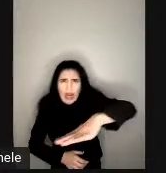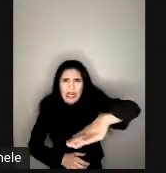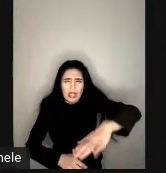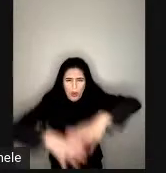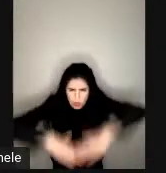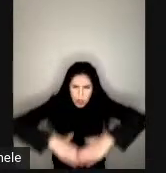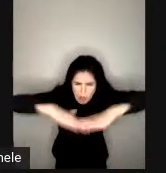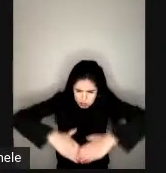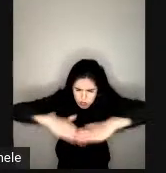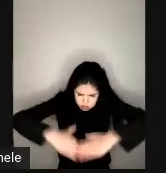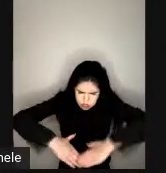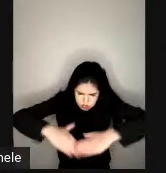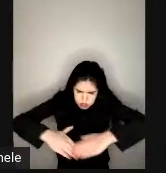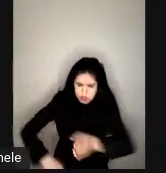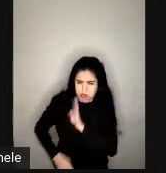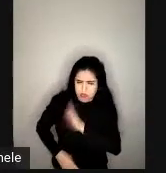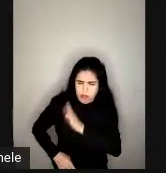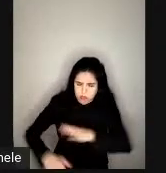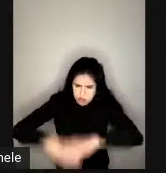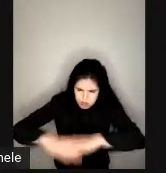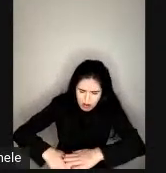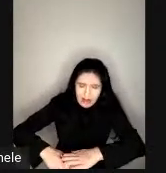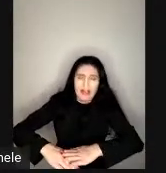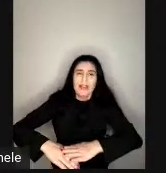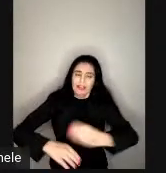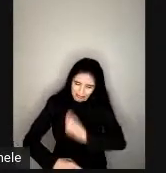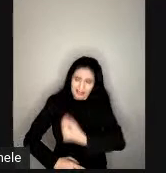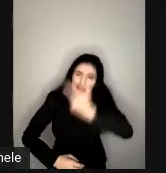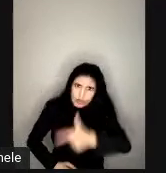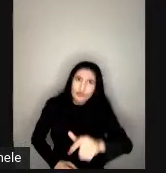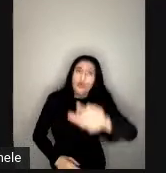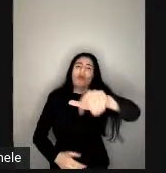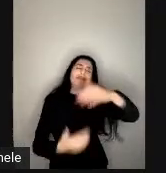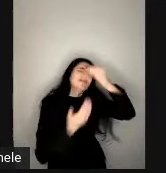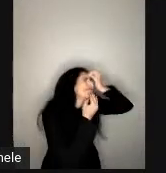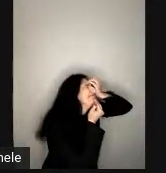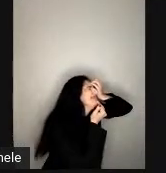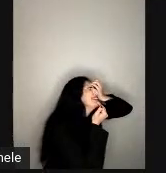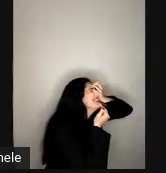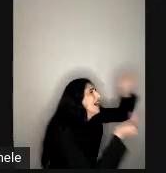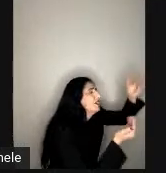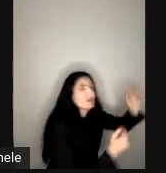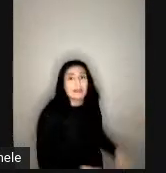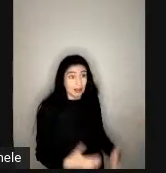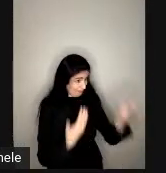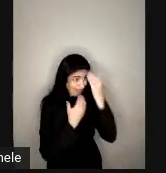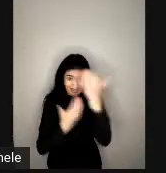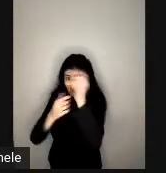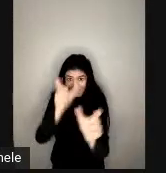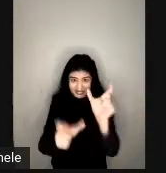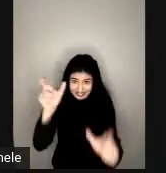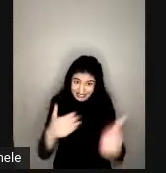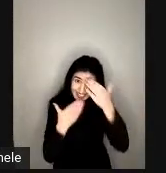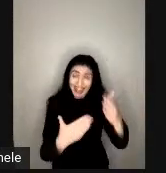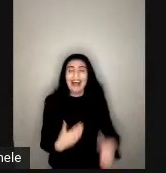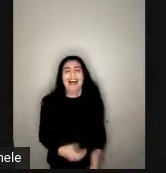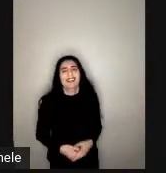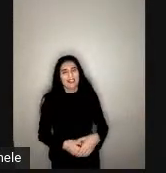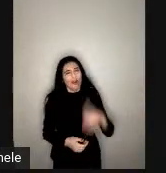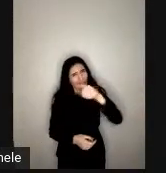eternamente grata. Então, muito obrigada a todos e a todas. Um grande beijo. Obrigado e até a próxima. E até a